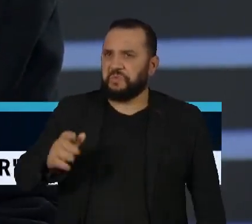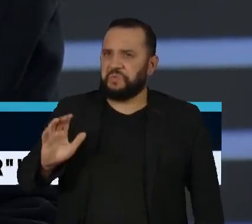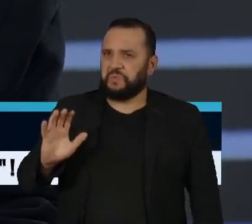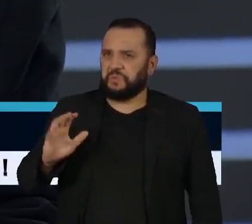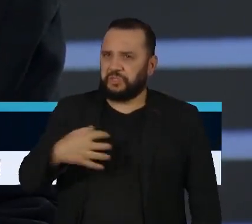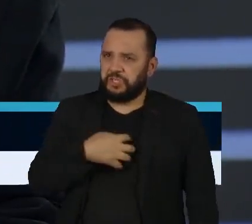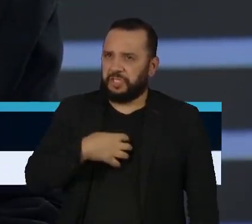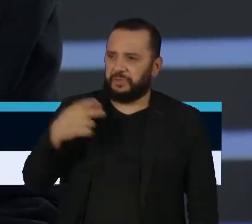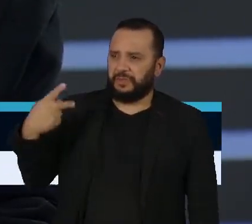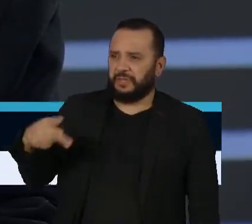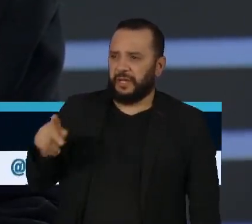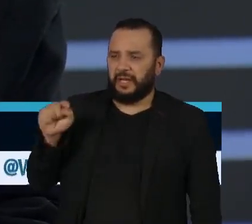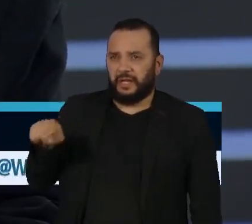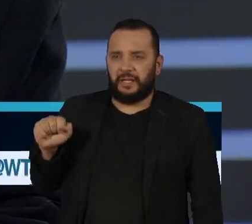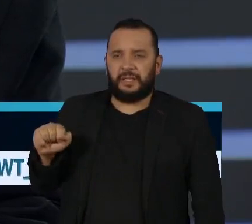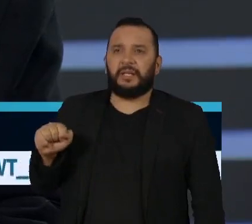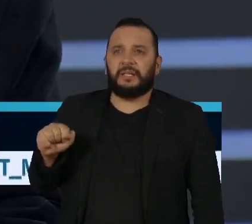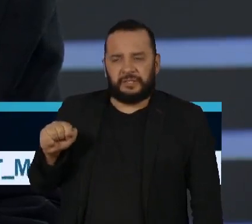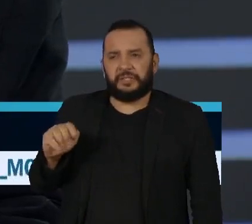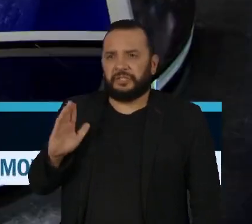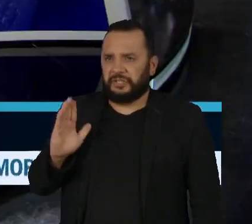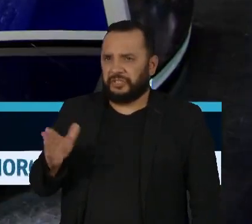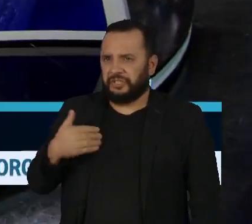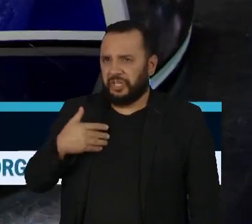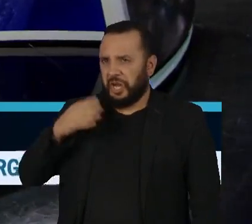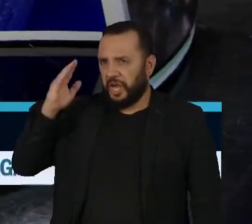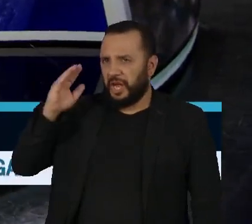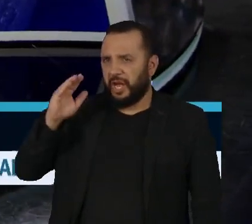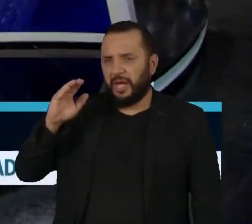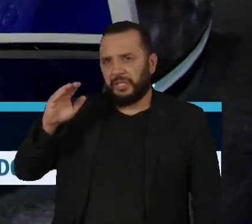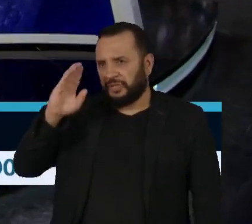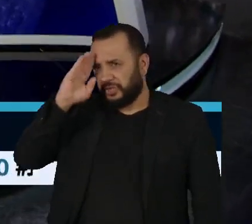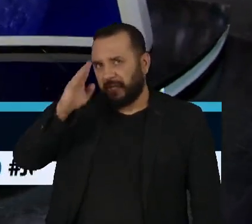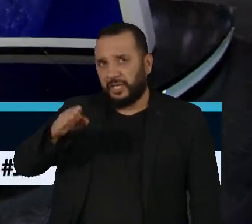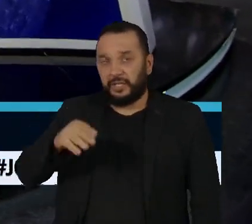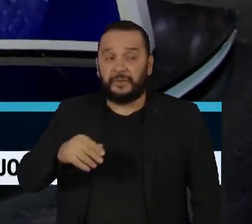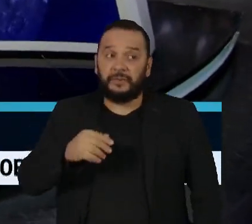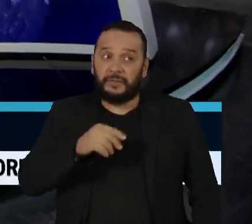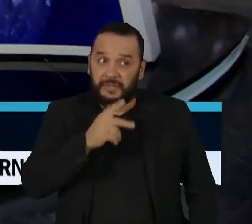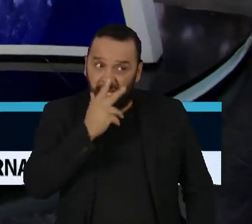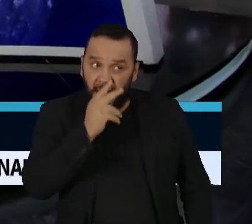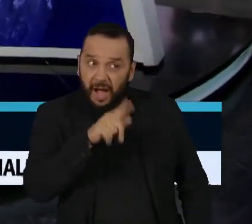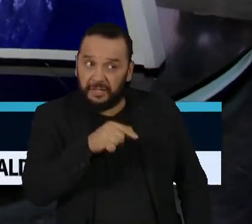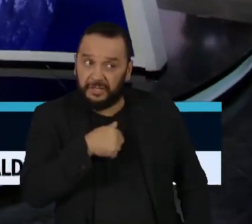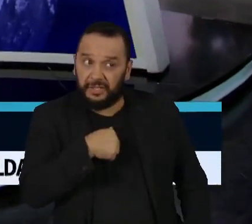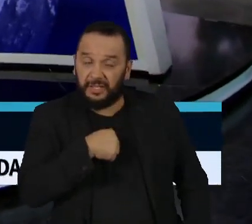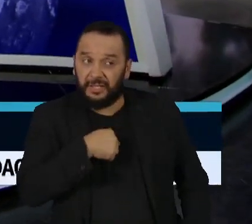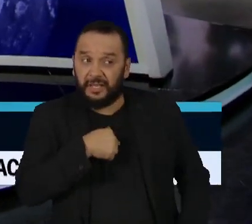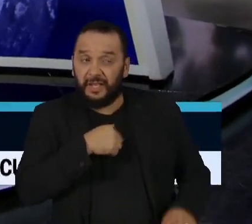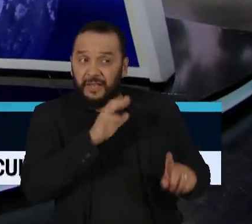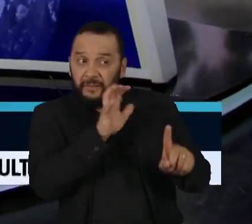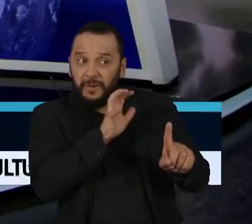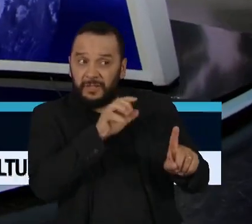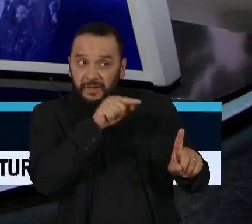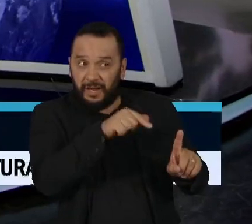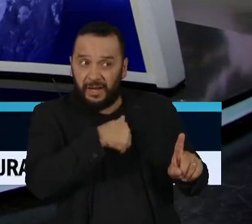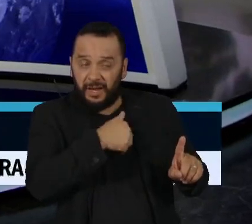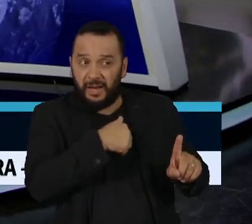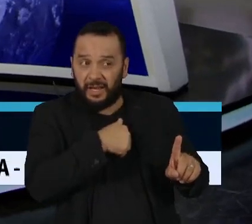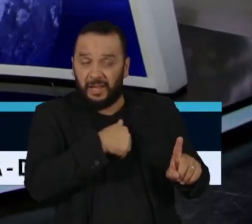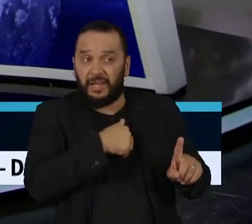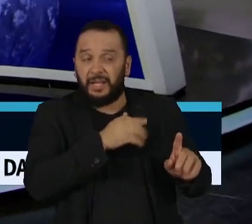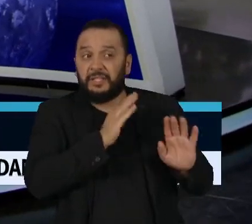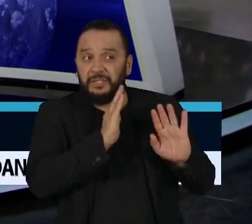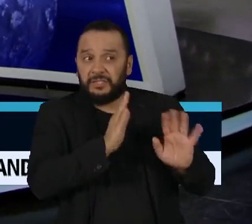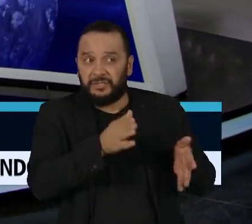rígido né bastante direta e garantidora não aconteceu uma questão